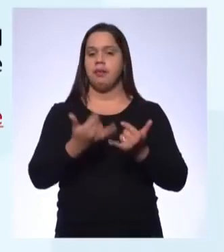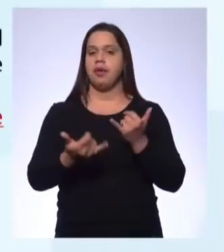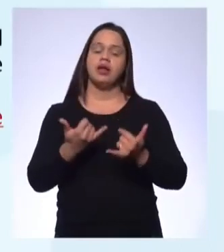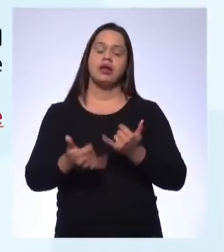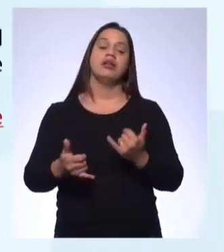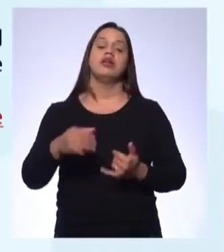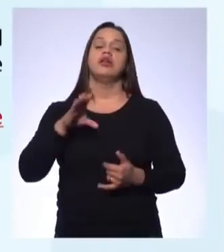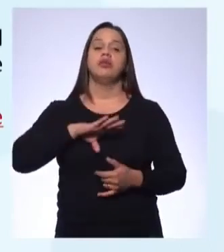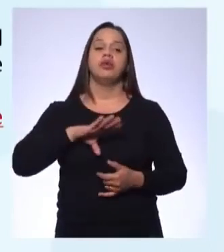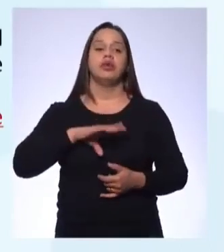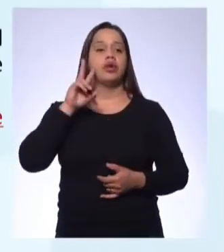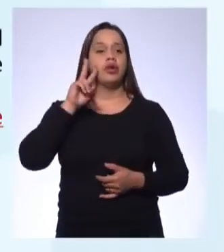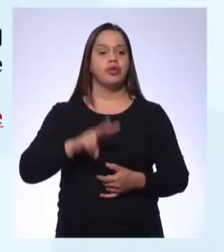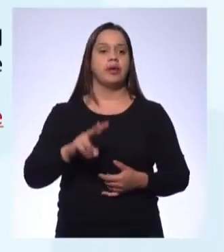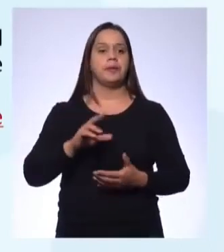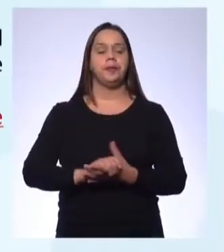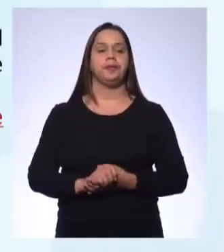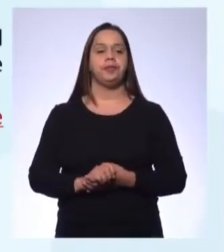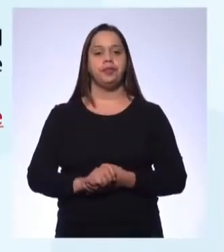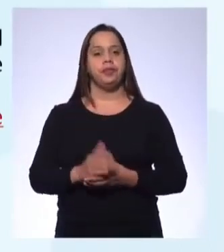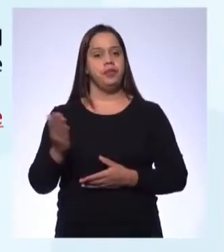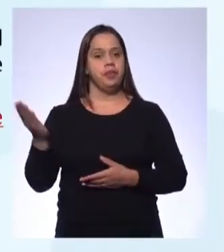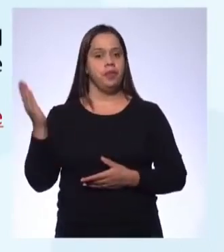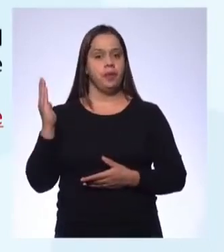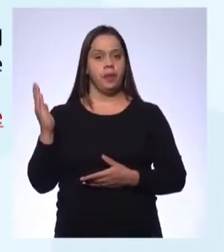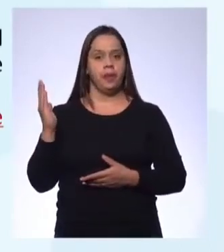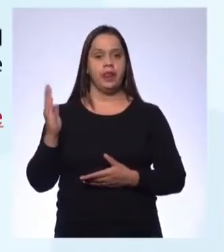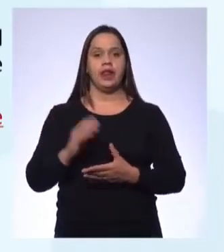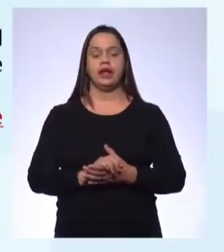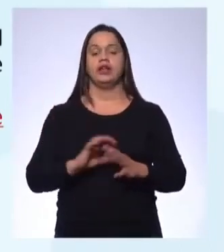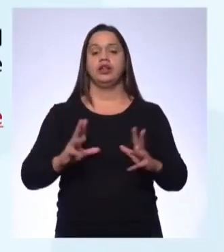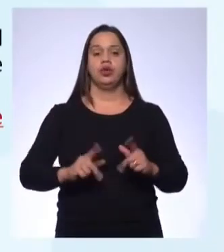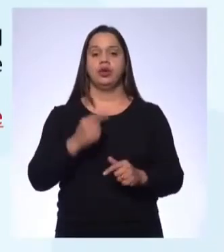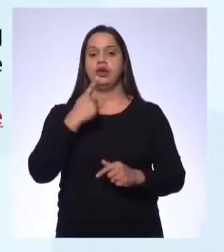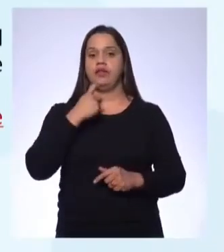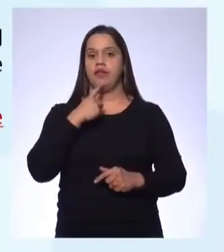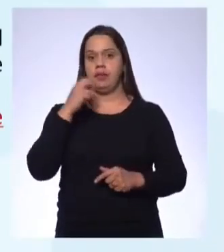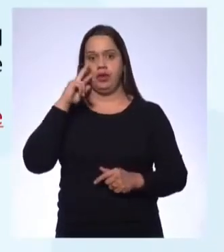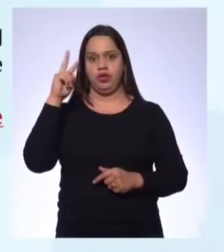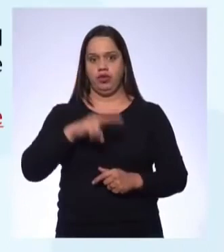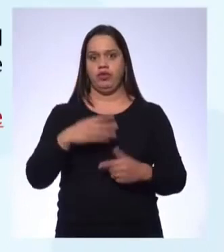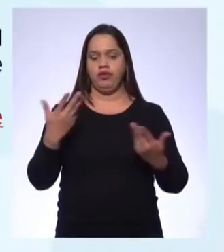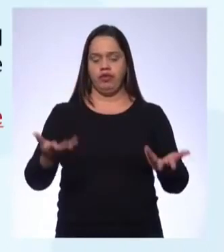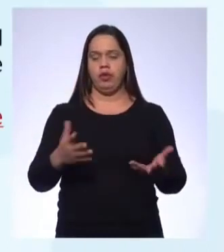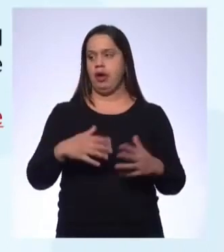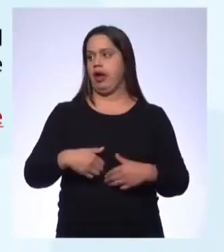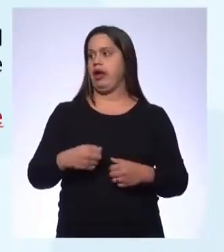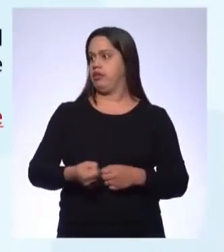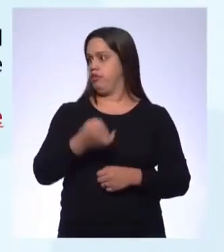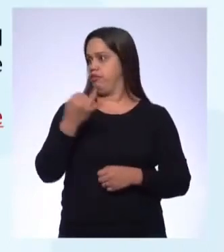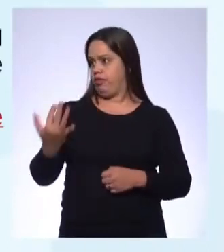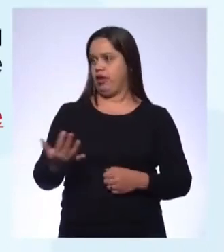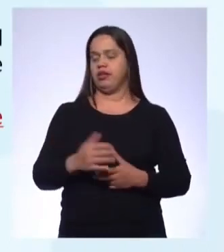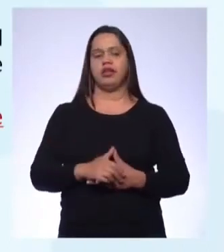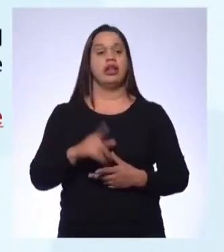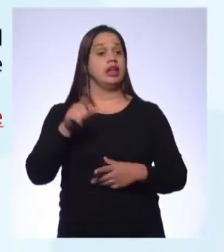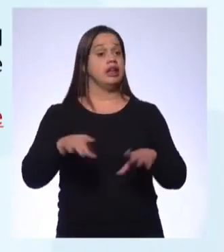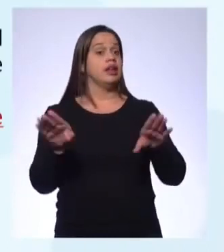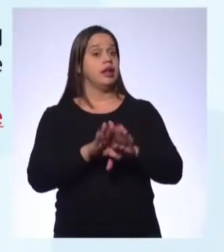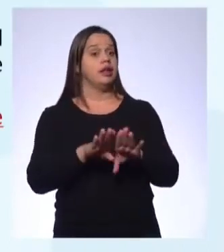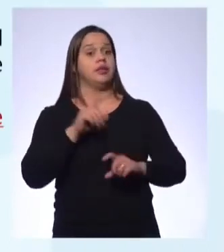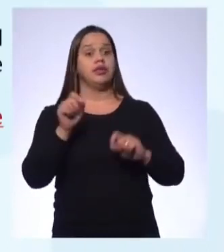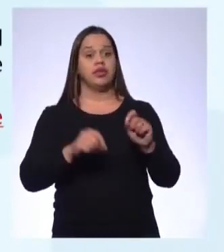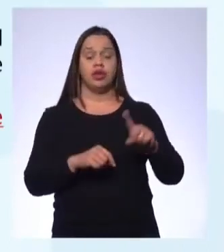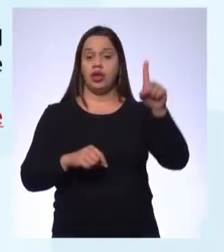number, estimate, cyclone, terrible, disaster. Muita coisa, né, Ed? E ainda tem os números para ajudar, né, Antônio? Isso, ainda tem